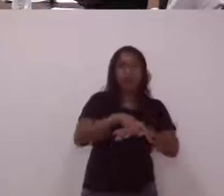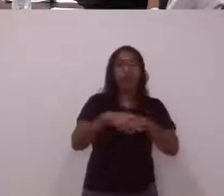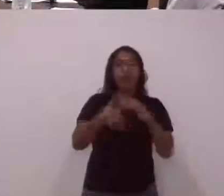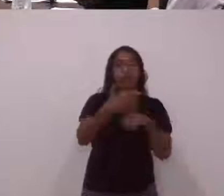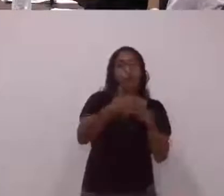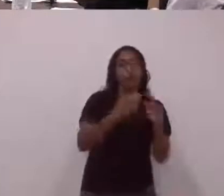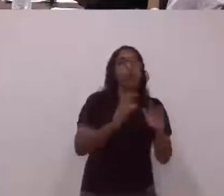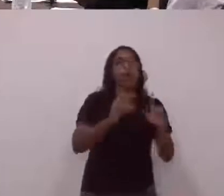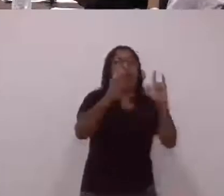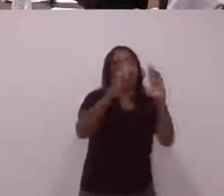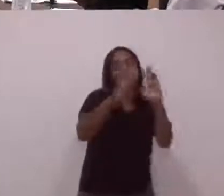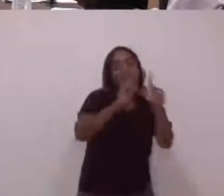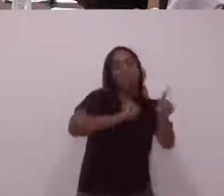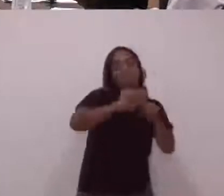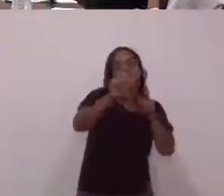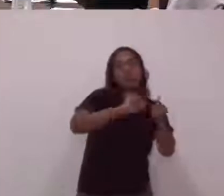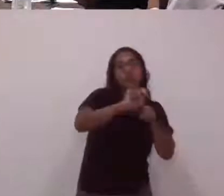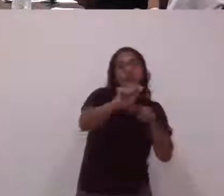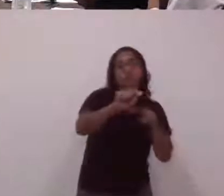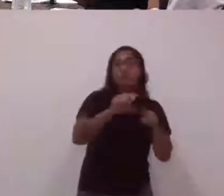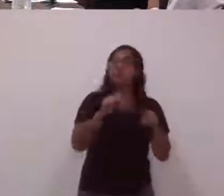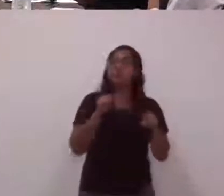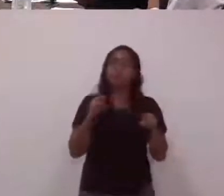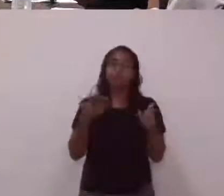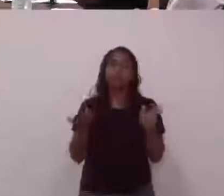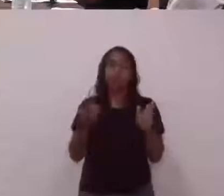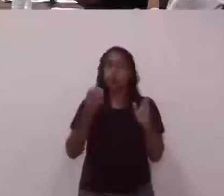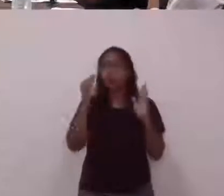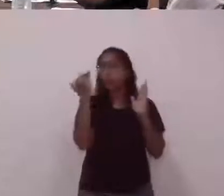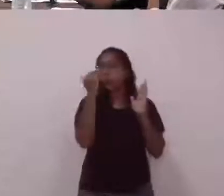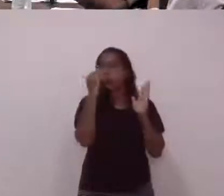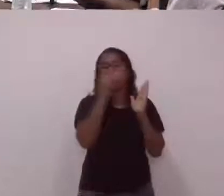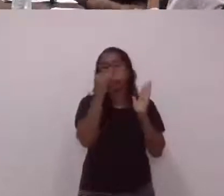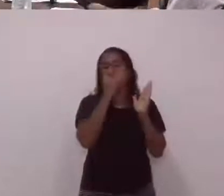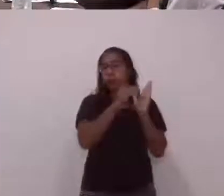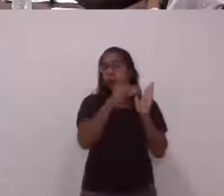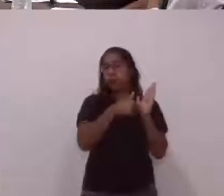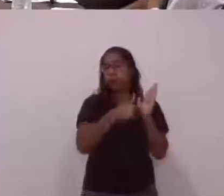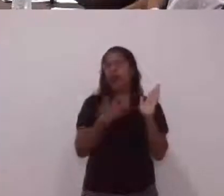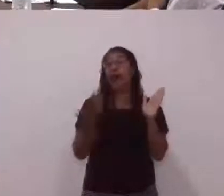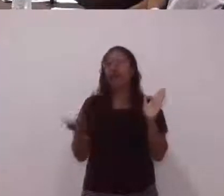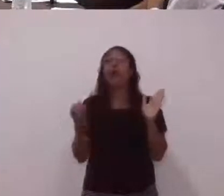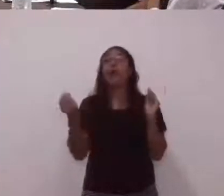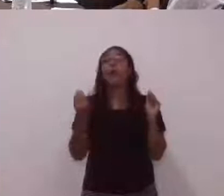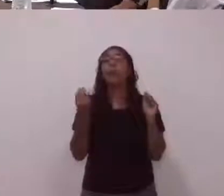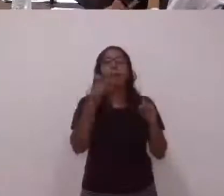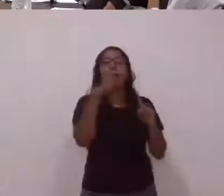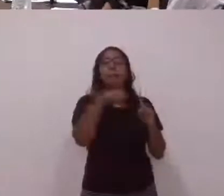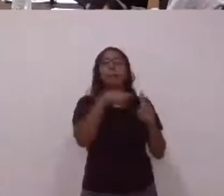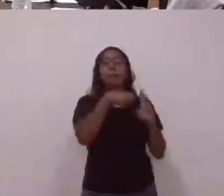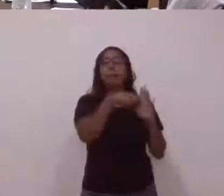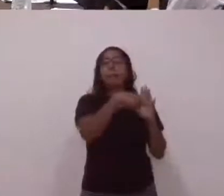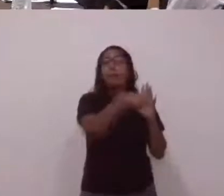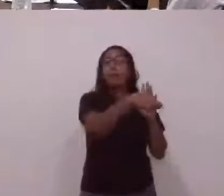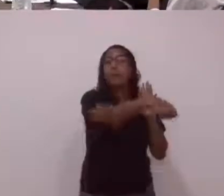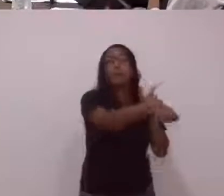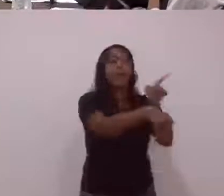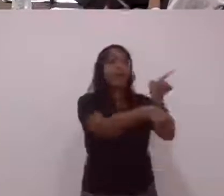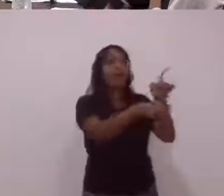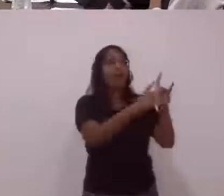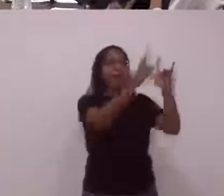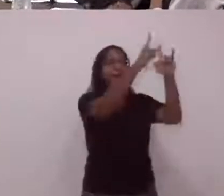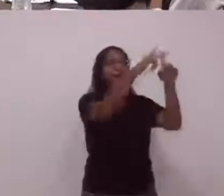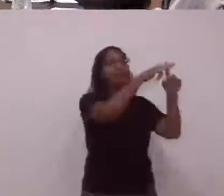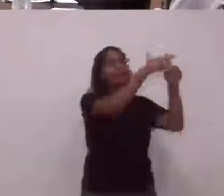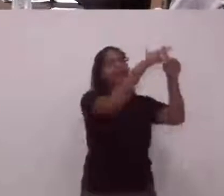de imóvel, agiram com total dissídia ao ignorar por meses a necessidade de adequações no imóvel